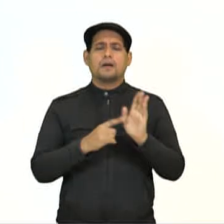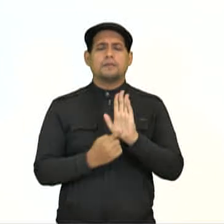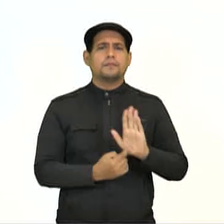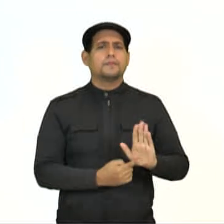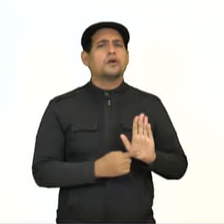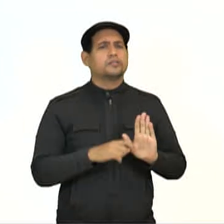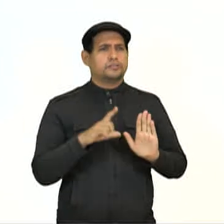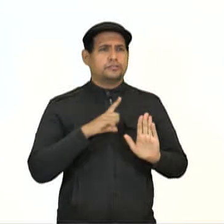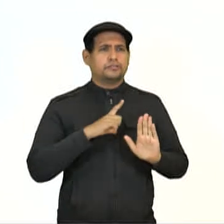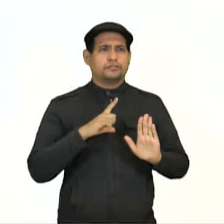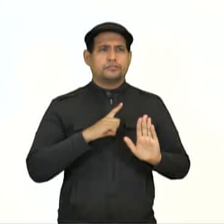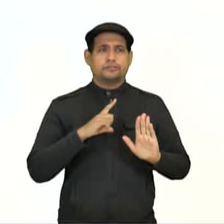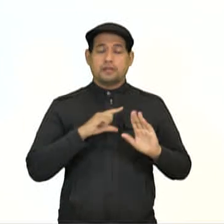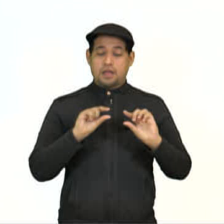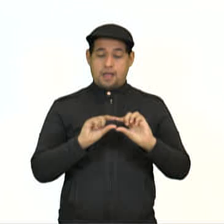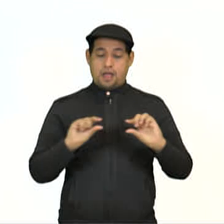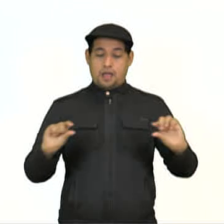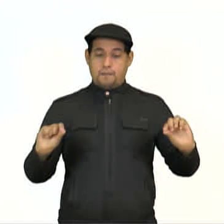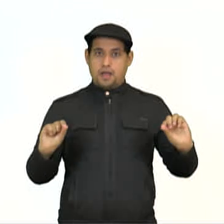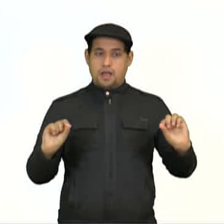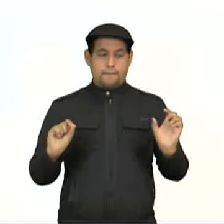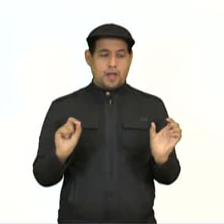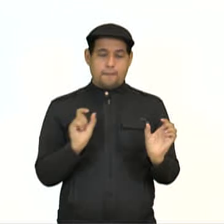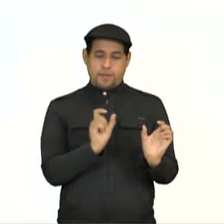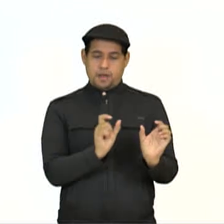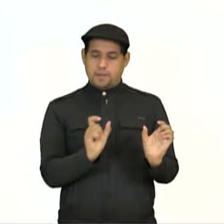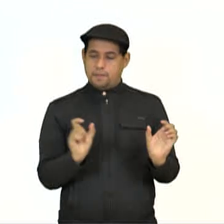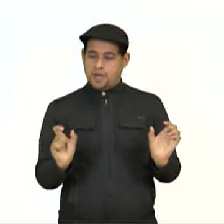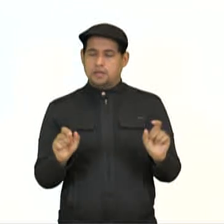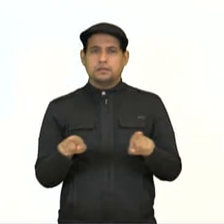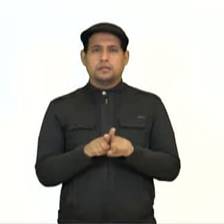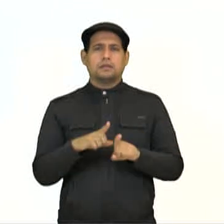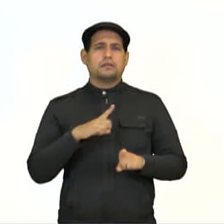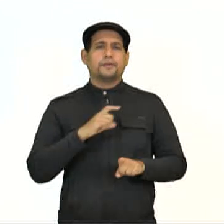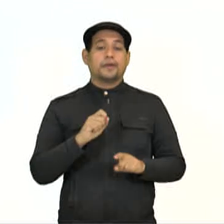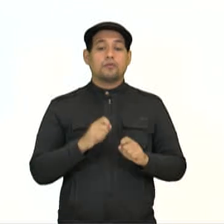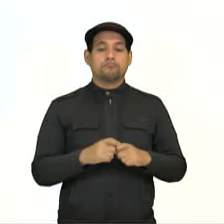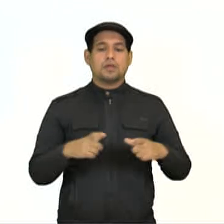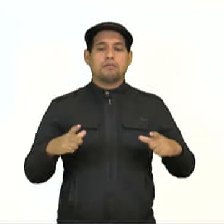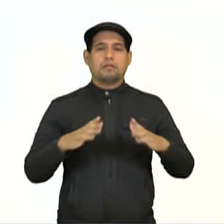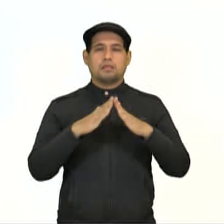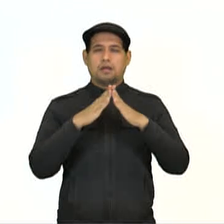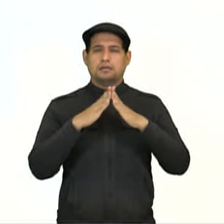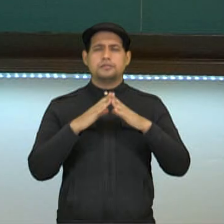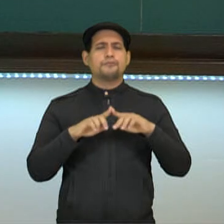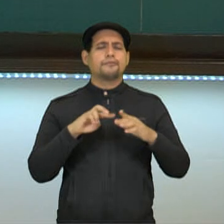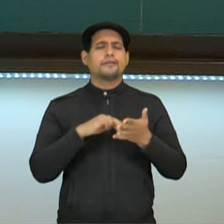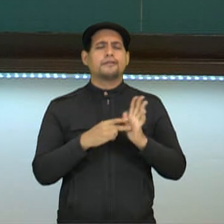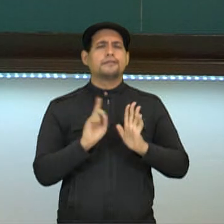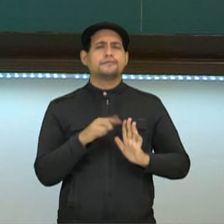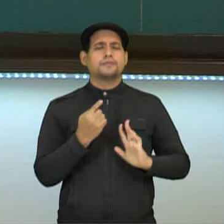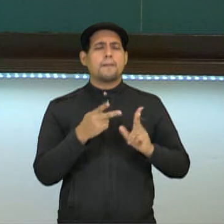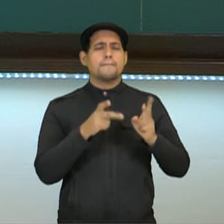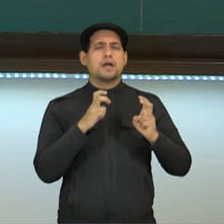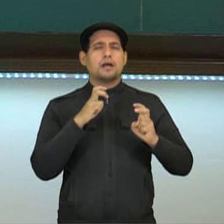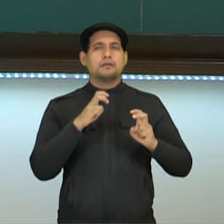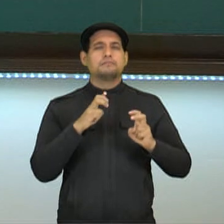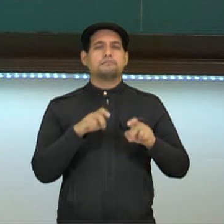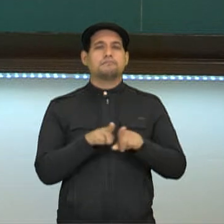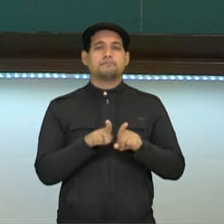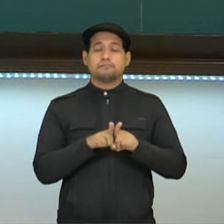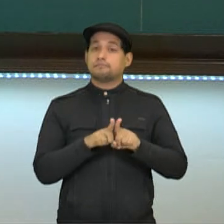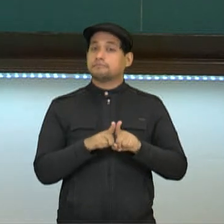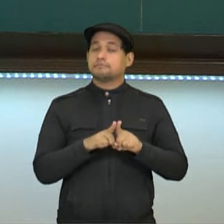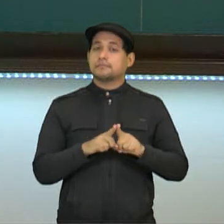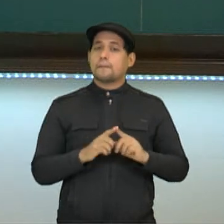essa barra, mais duas palavrinhas, e aqui veio o tamanho do imóvel. O que a gente pode identificar